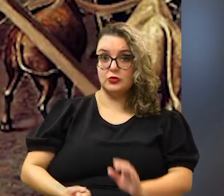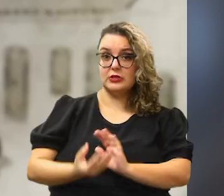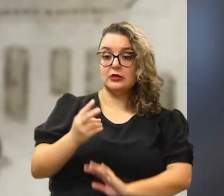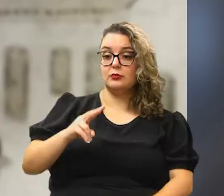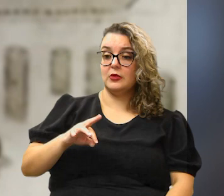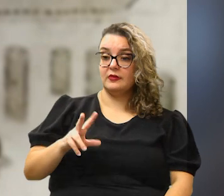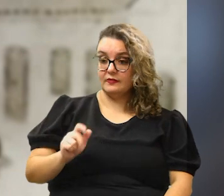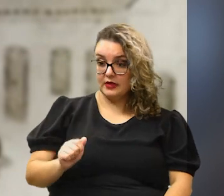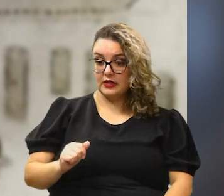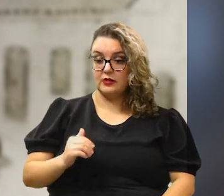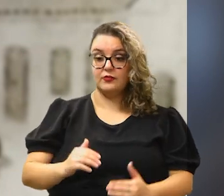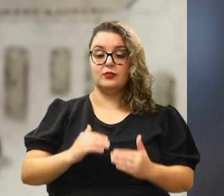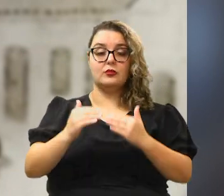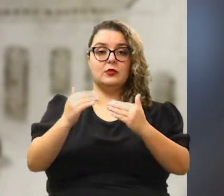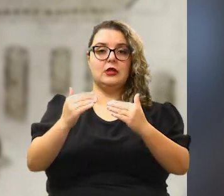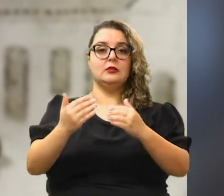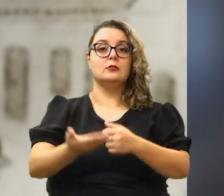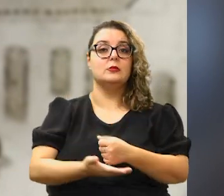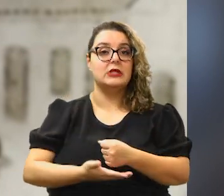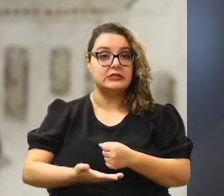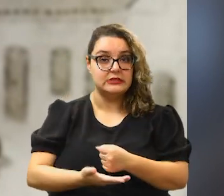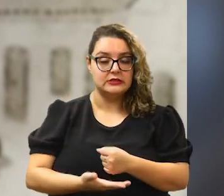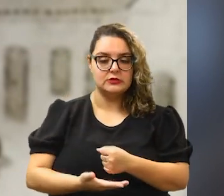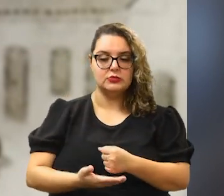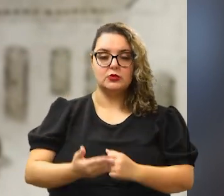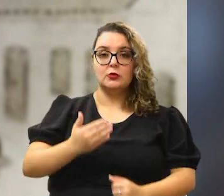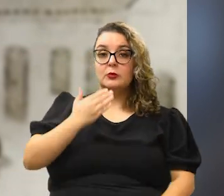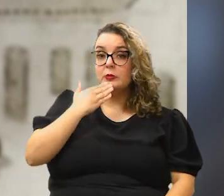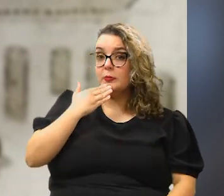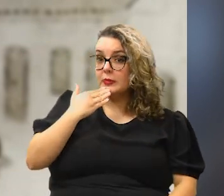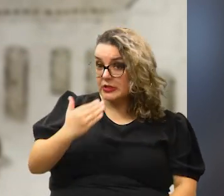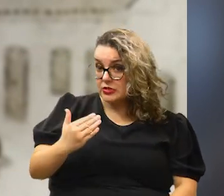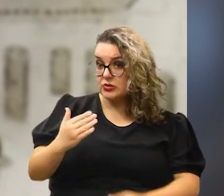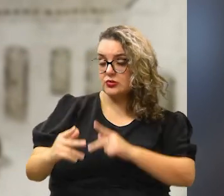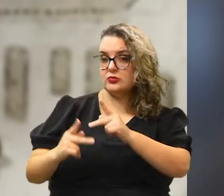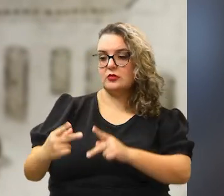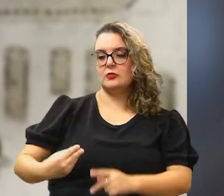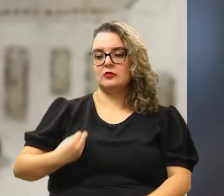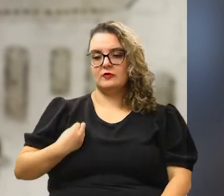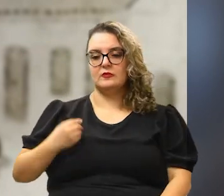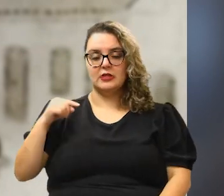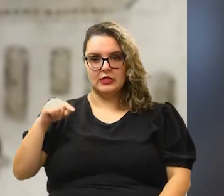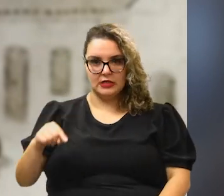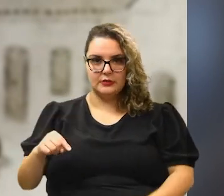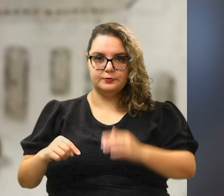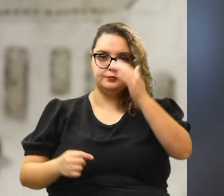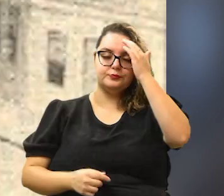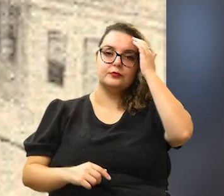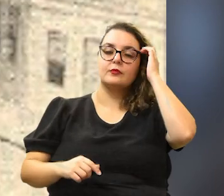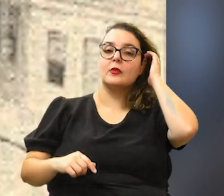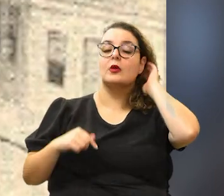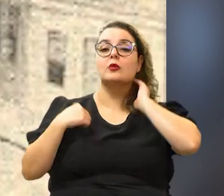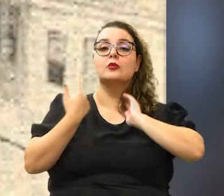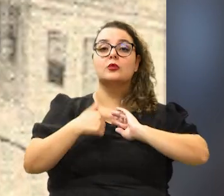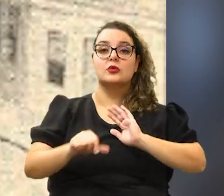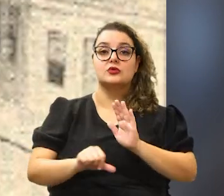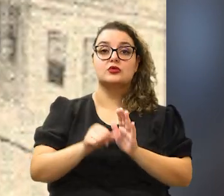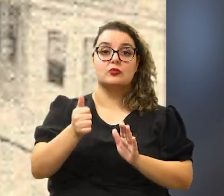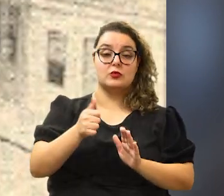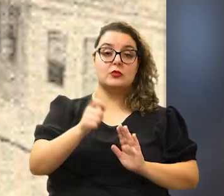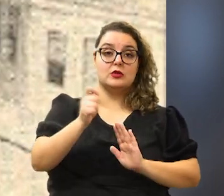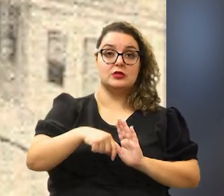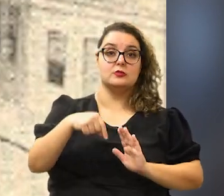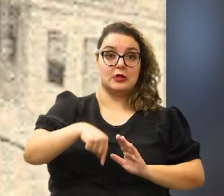uma vila, ela era baseada numa petição da população que vivia ali. Então, o nosso primeiro registro aqui